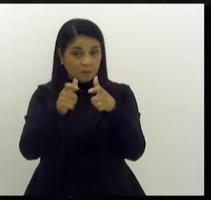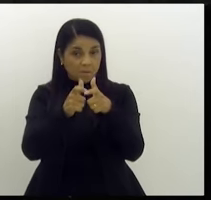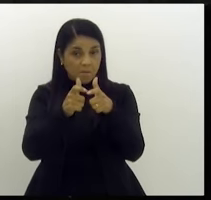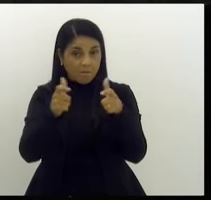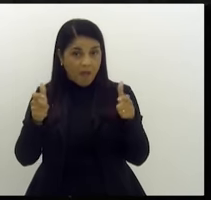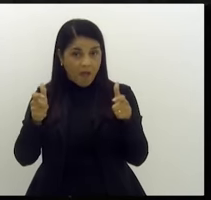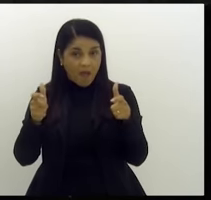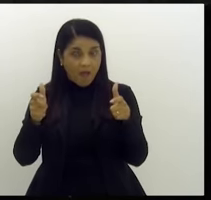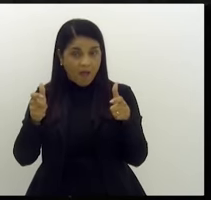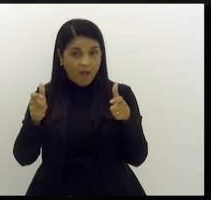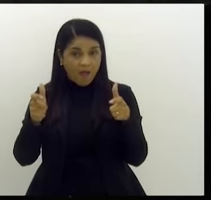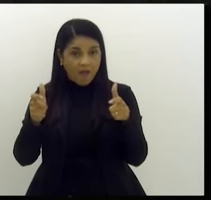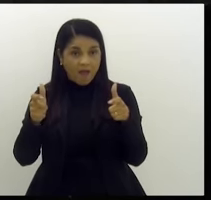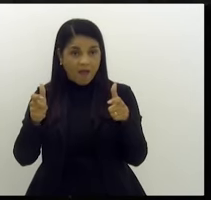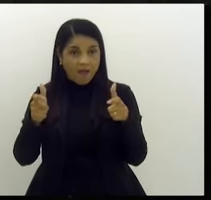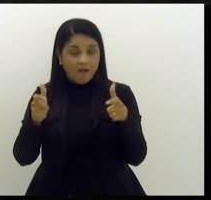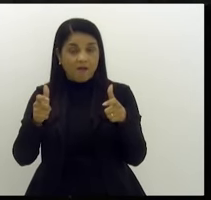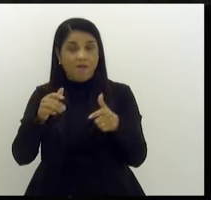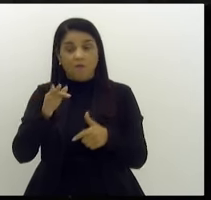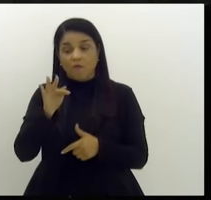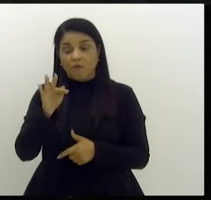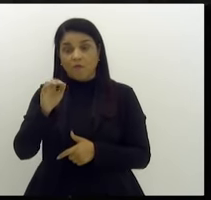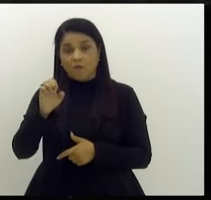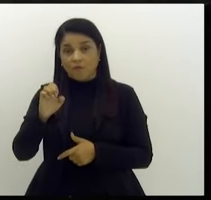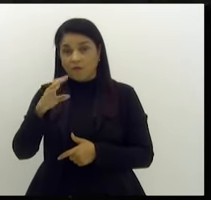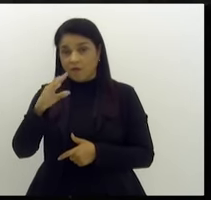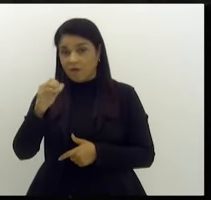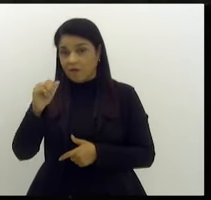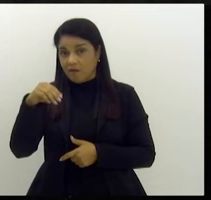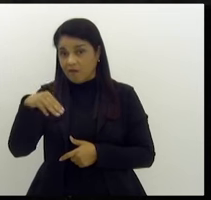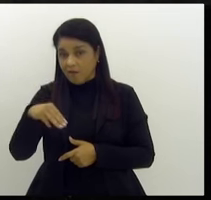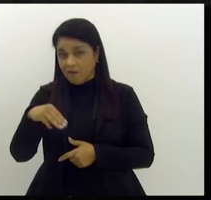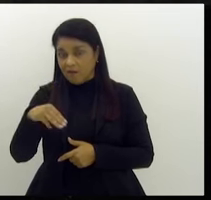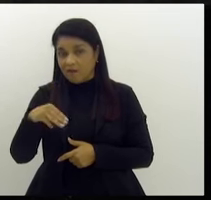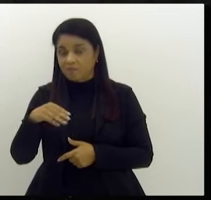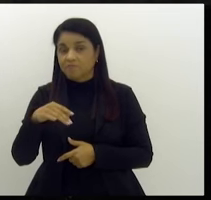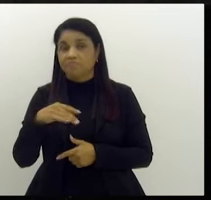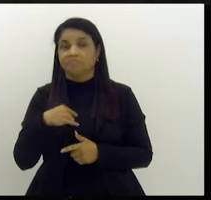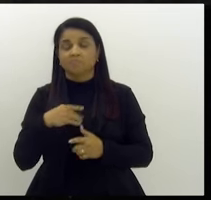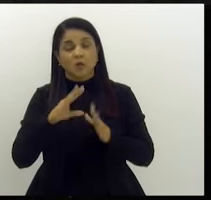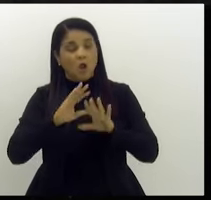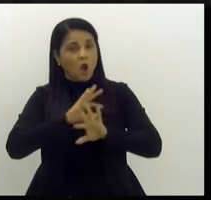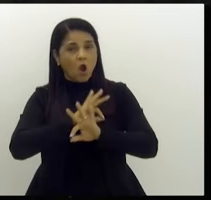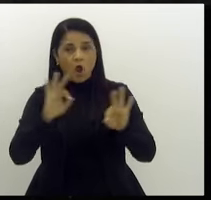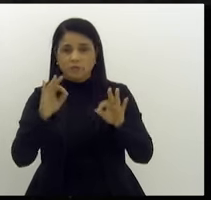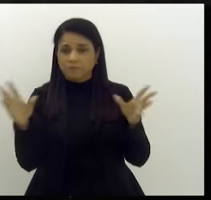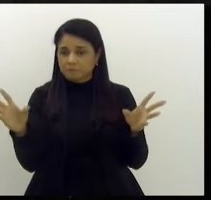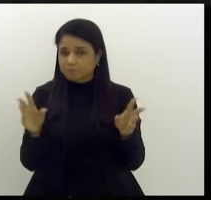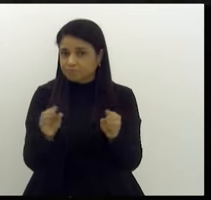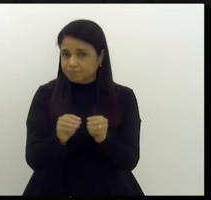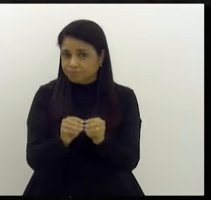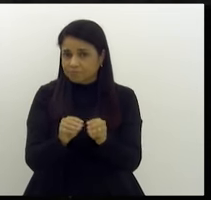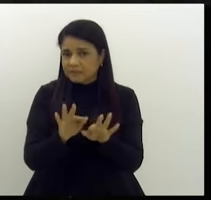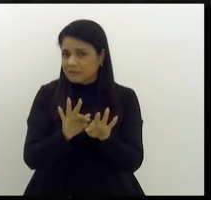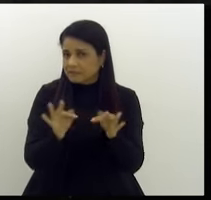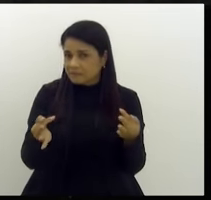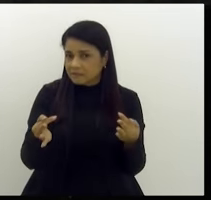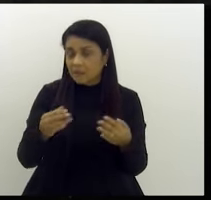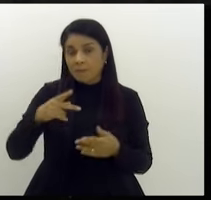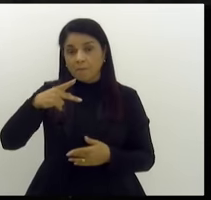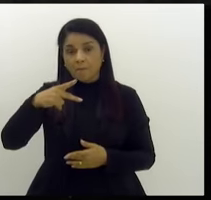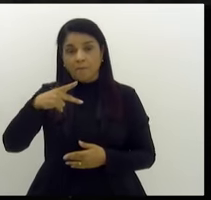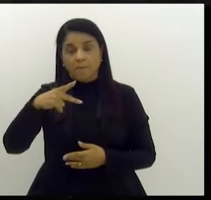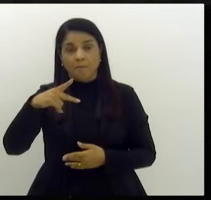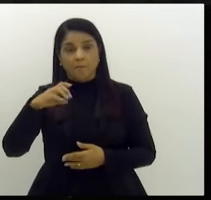execução o próprio fecan ele também nos dá uma ótima exemplificação do que uma PEC que tá tramitando